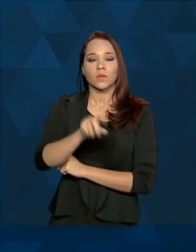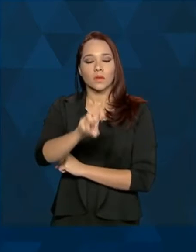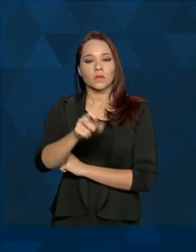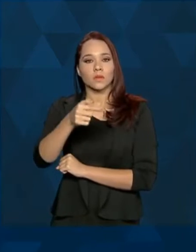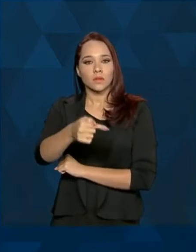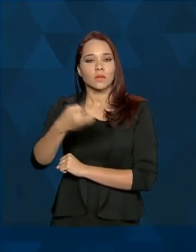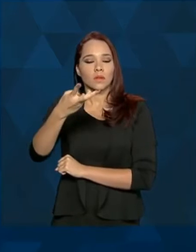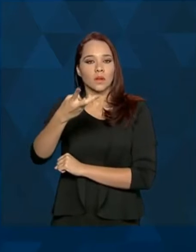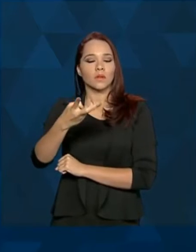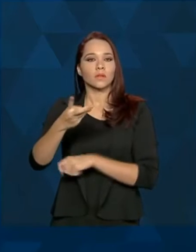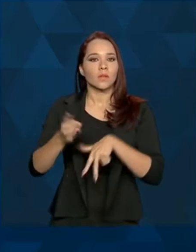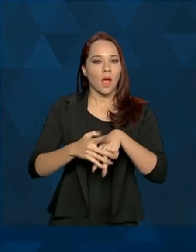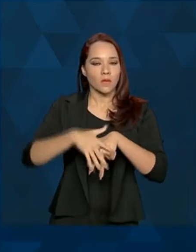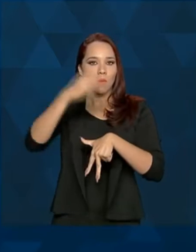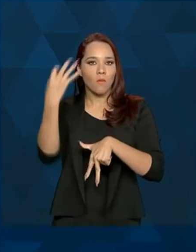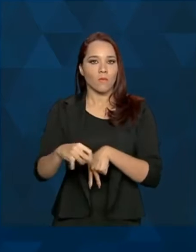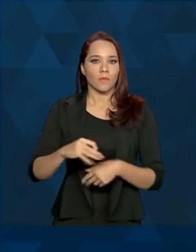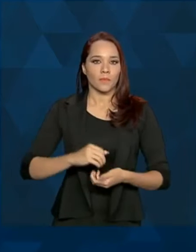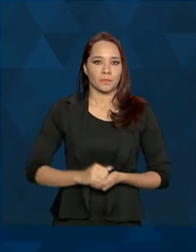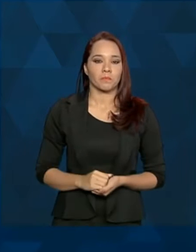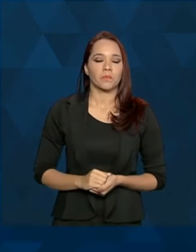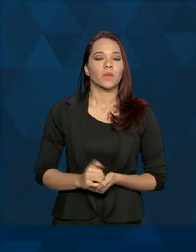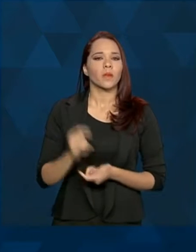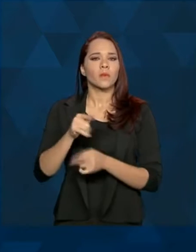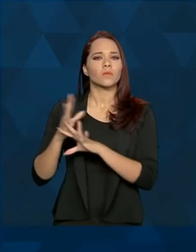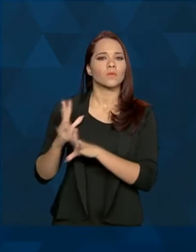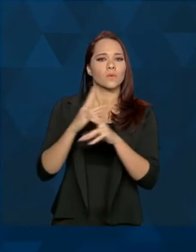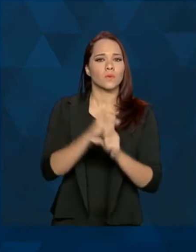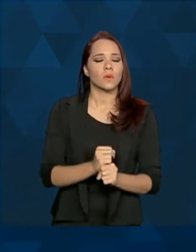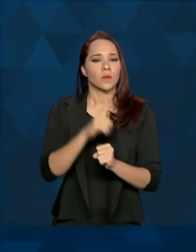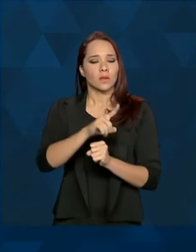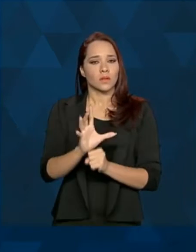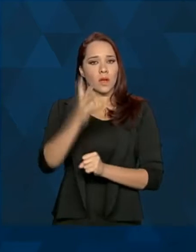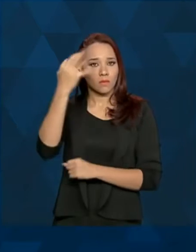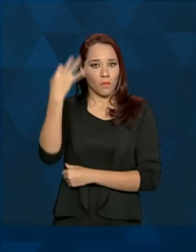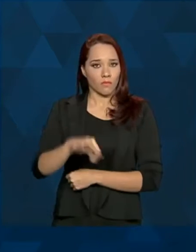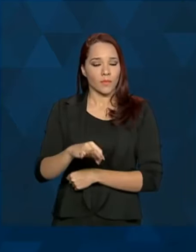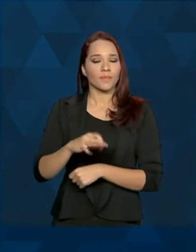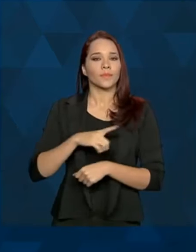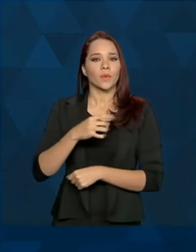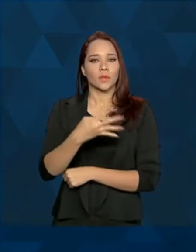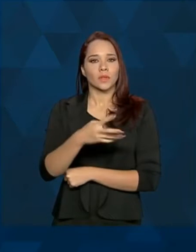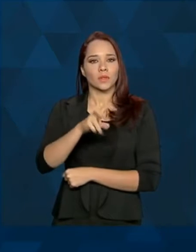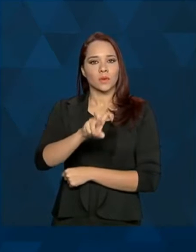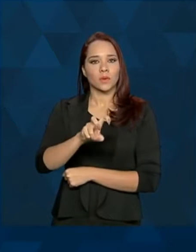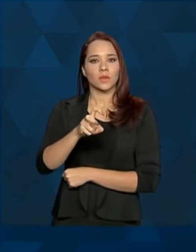8.317.573 casos confirmados, né? E desse total de casos confirmados, nós temos